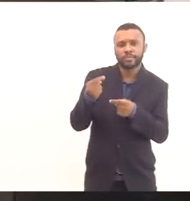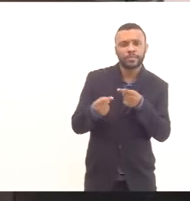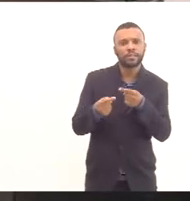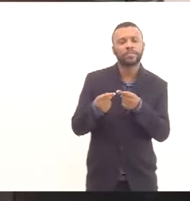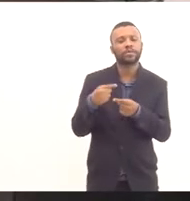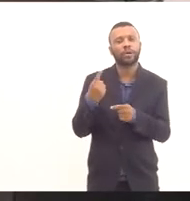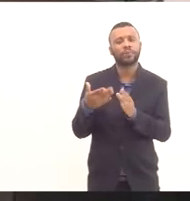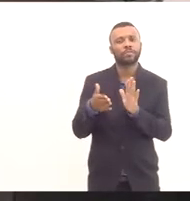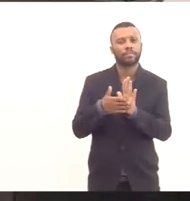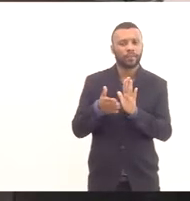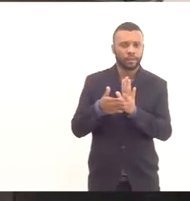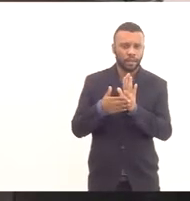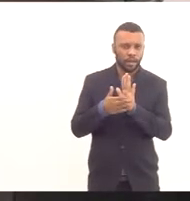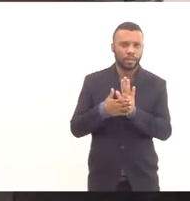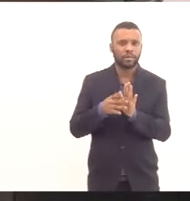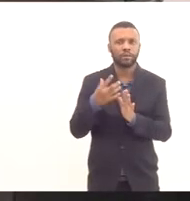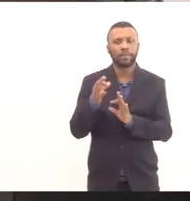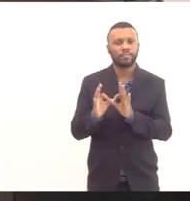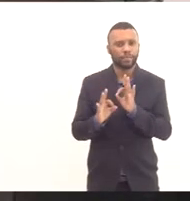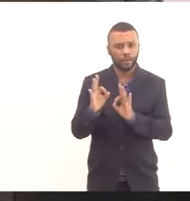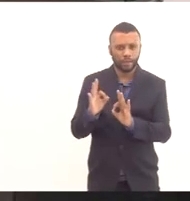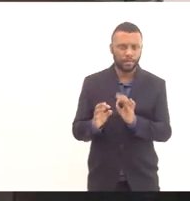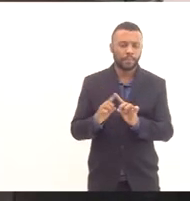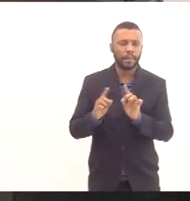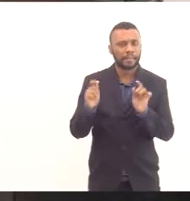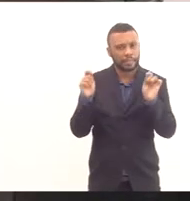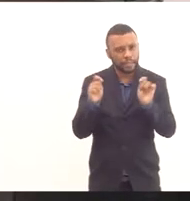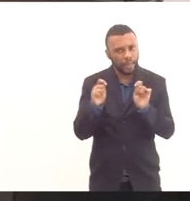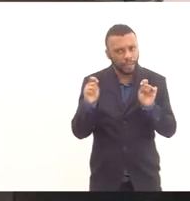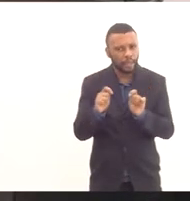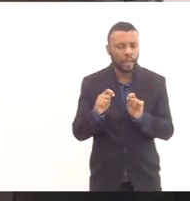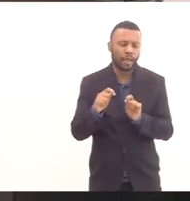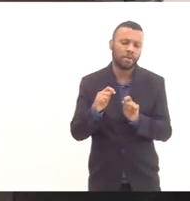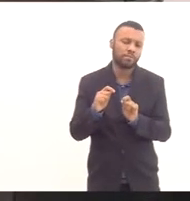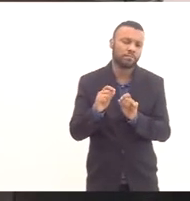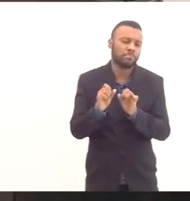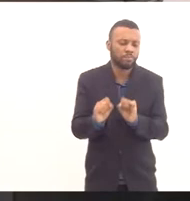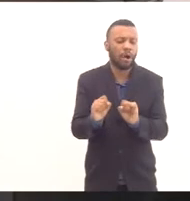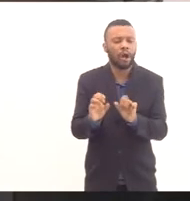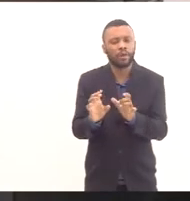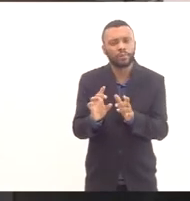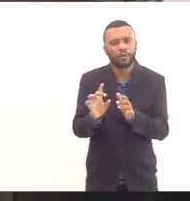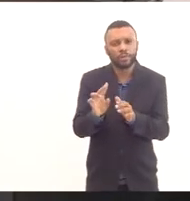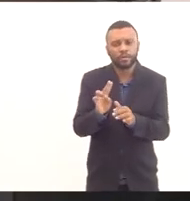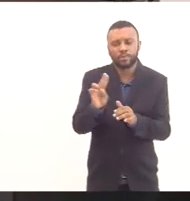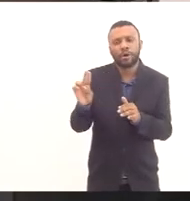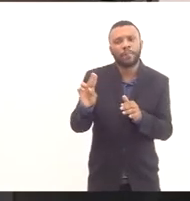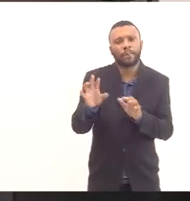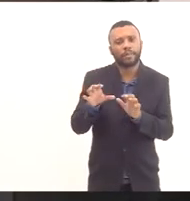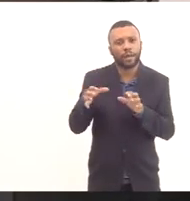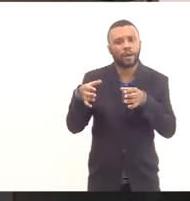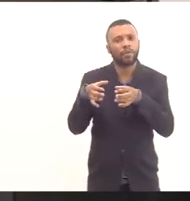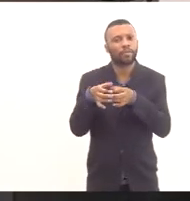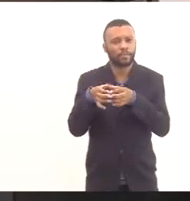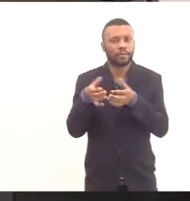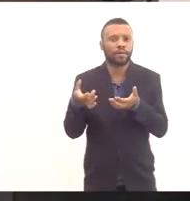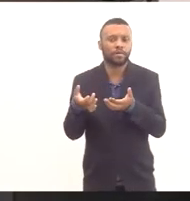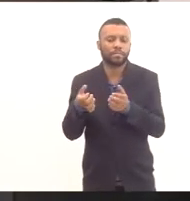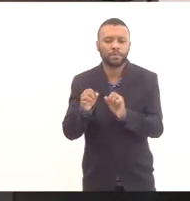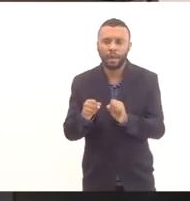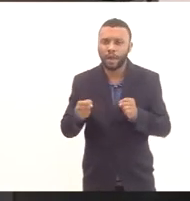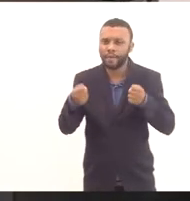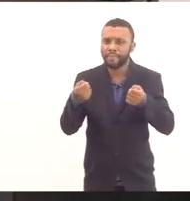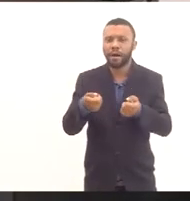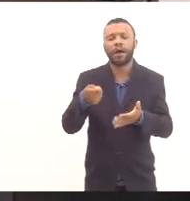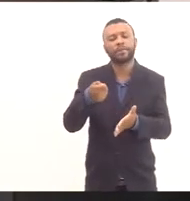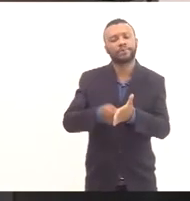nossos mandatos e o faremos mas também podemos fazer uma de autoria de todos nós aqui é o nome da comissão para que Reforce esse